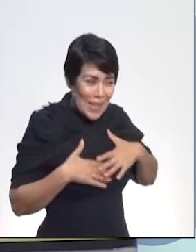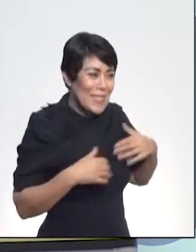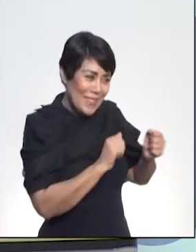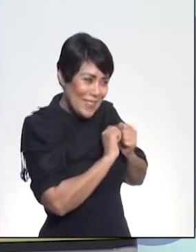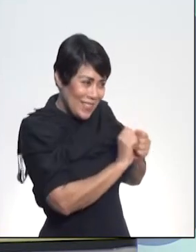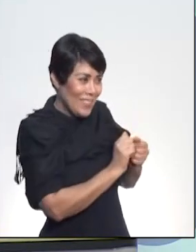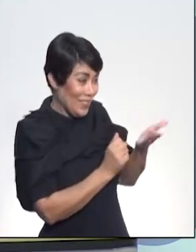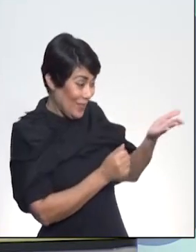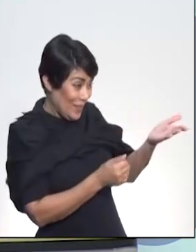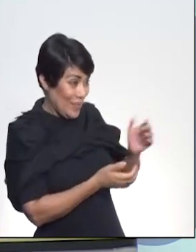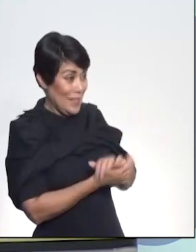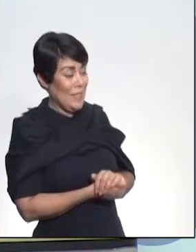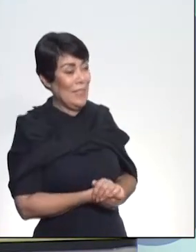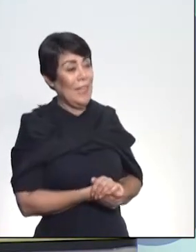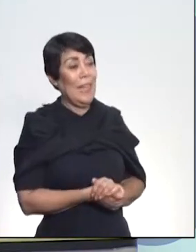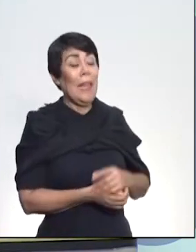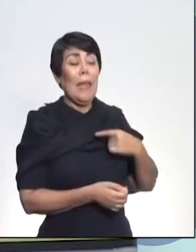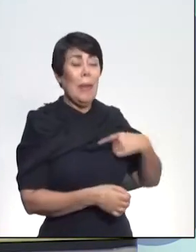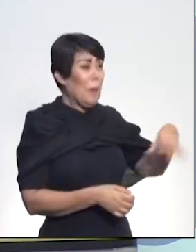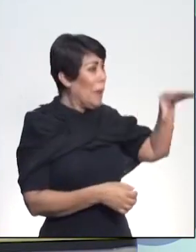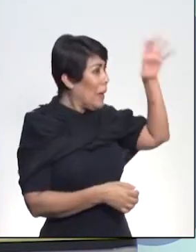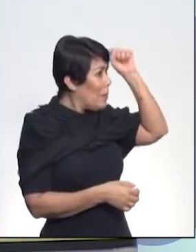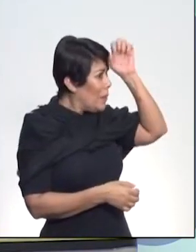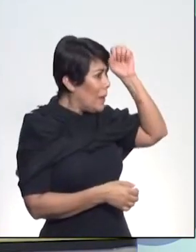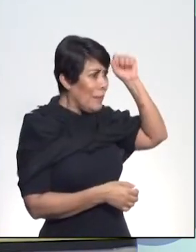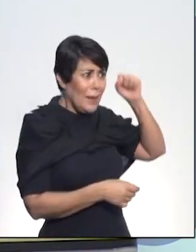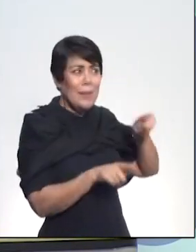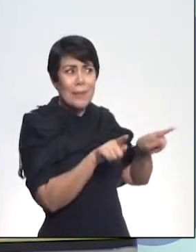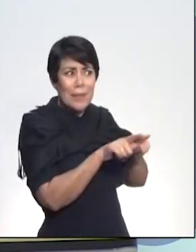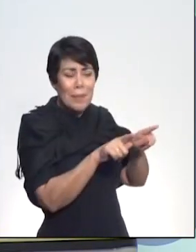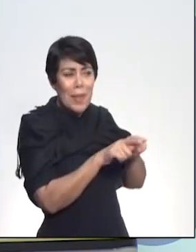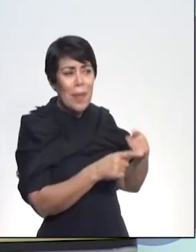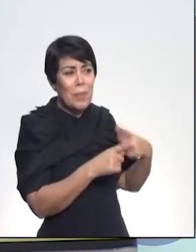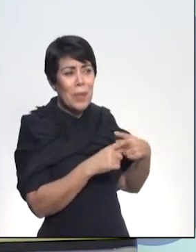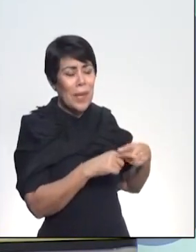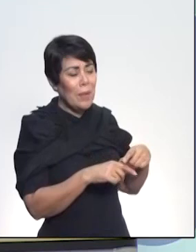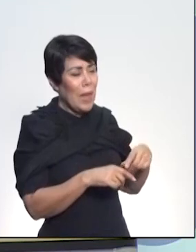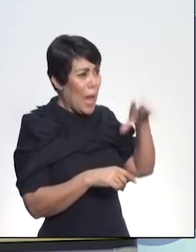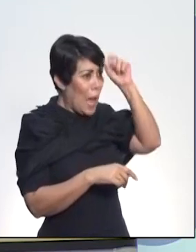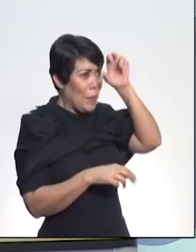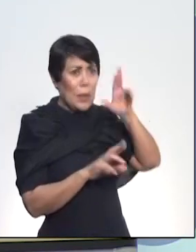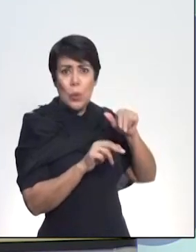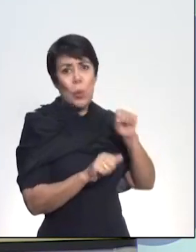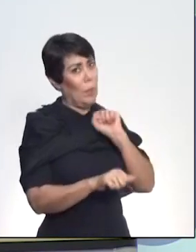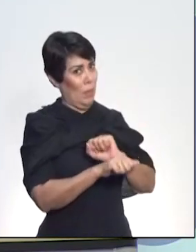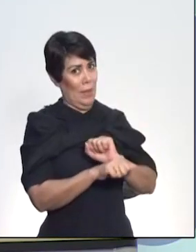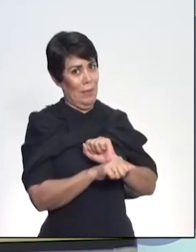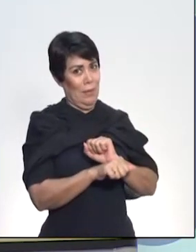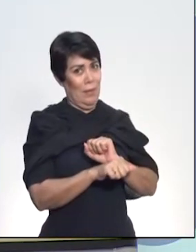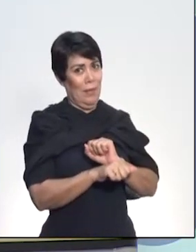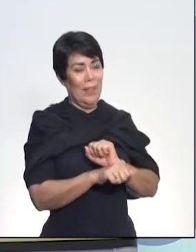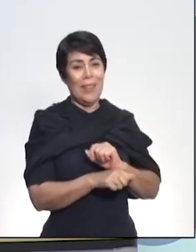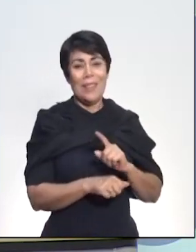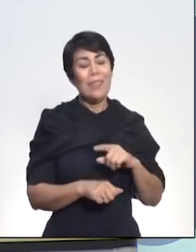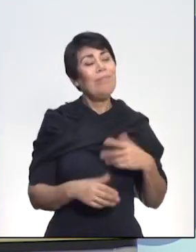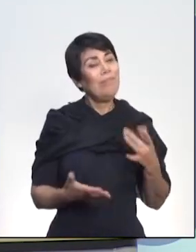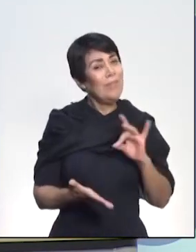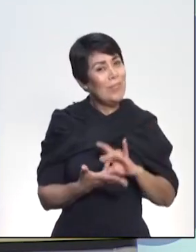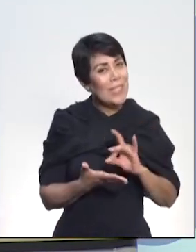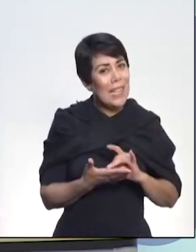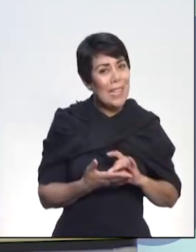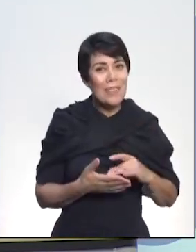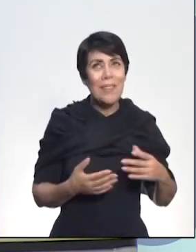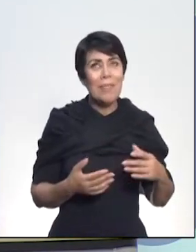seu lado. Estou aprendendo muito também, porque nós nunca paramos de aprender. Na verdade,